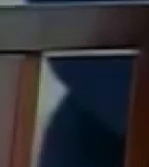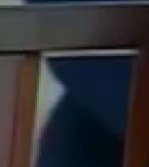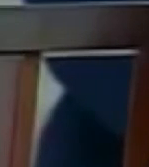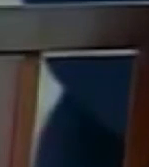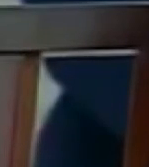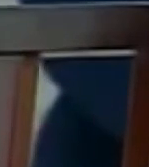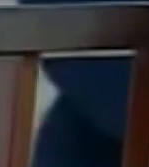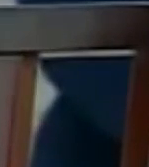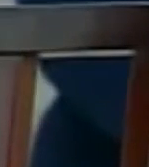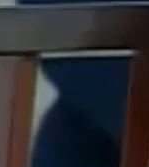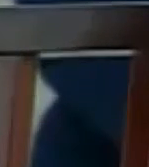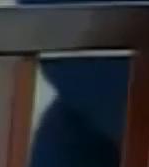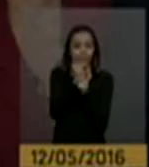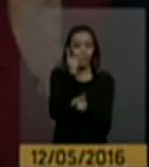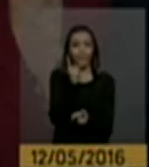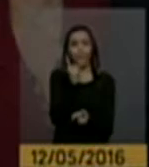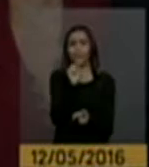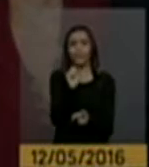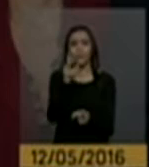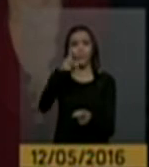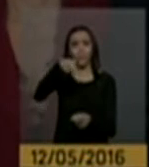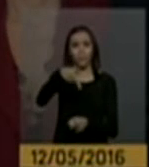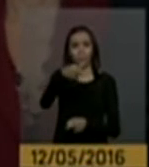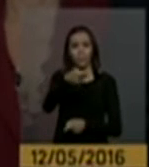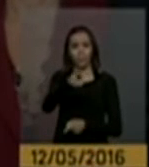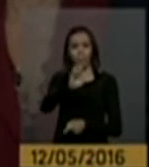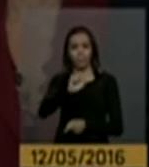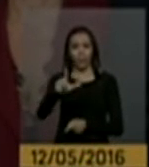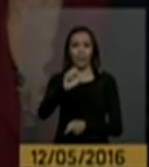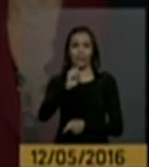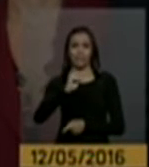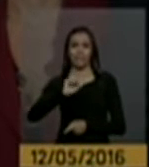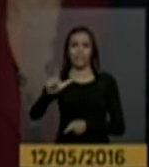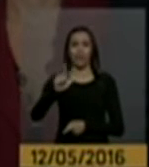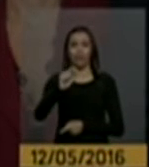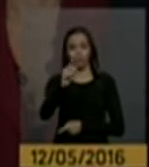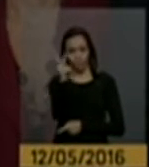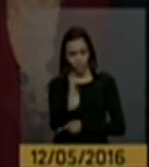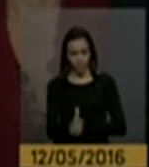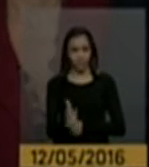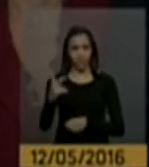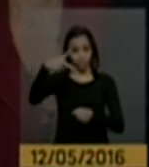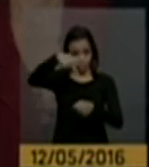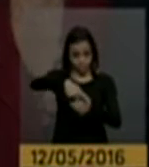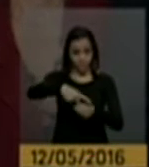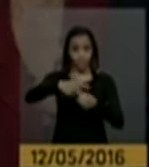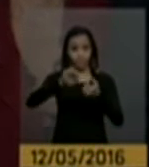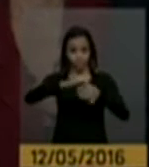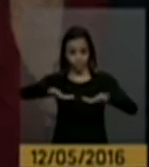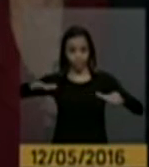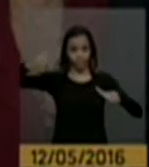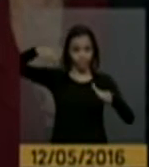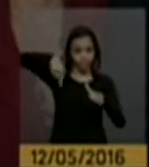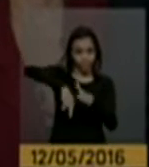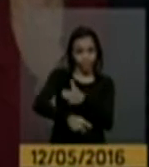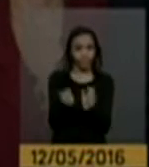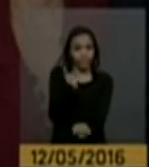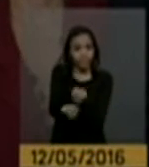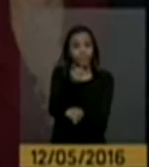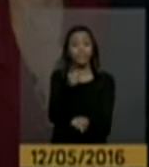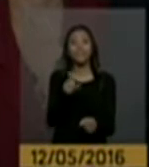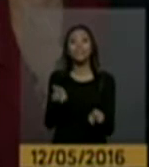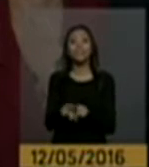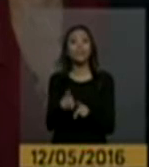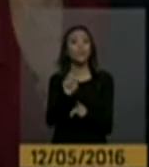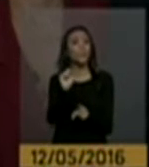assumirá a presidência do país. Após ser notificada sobre a decisão, Dilma deu uma declaração aos jornalistas no Palácio